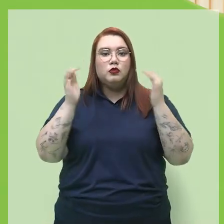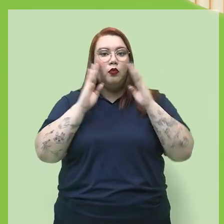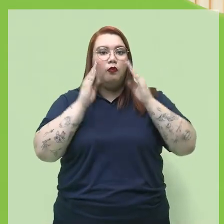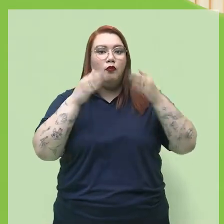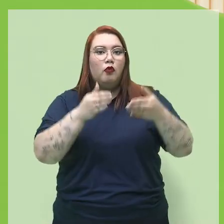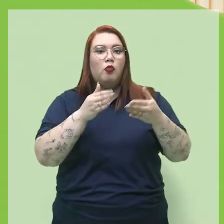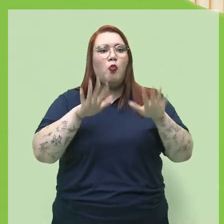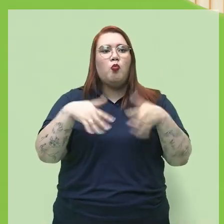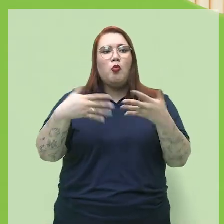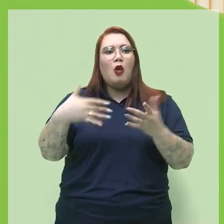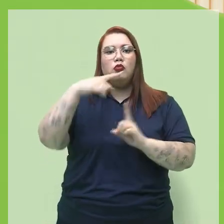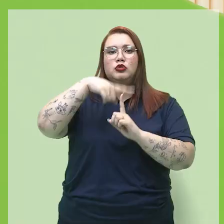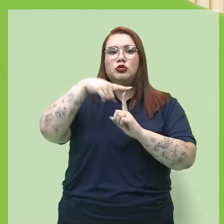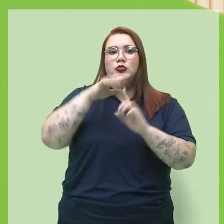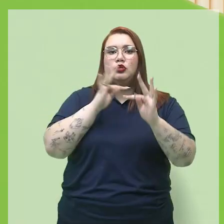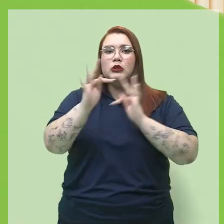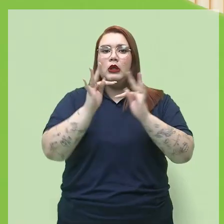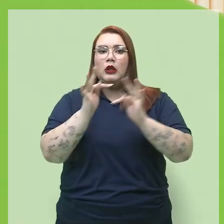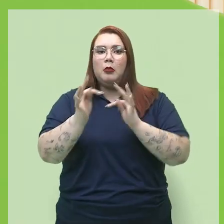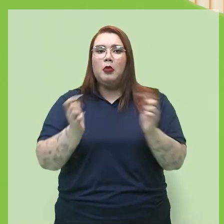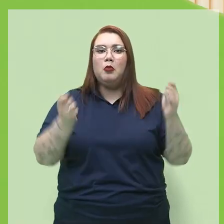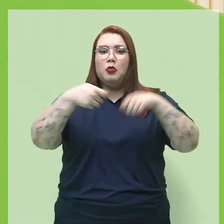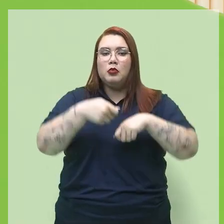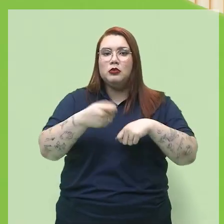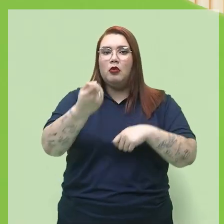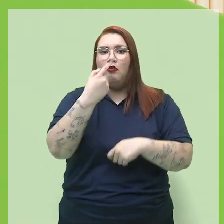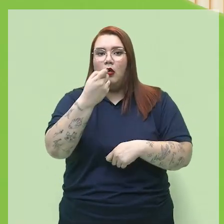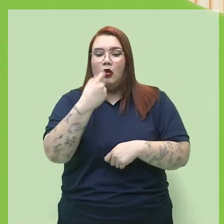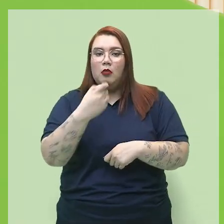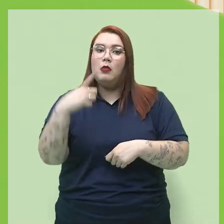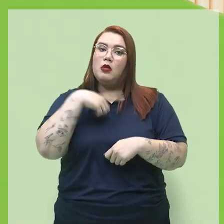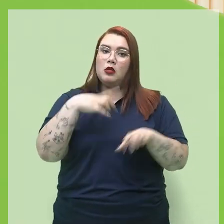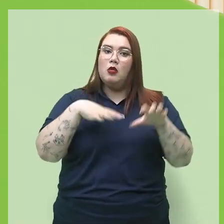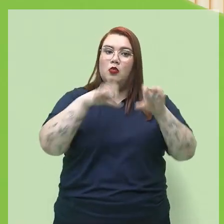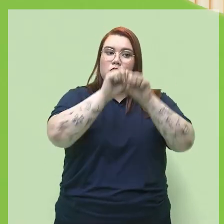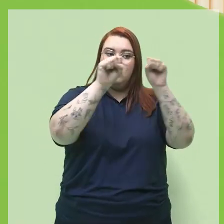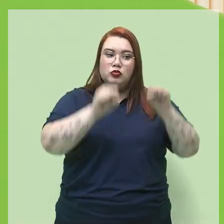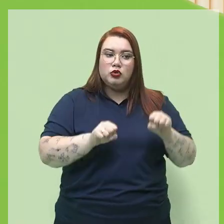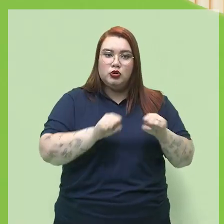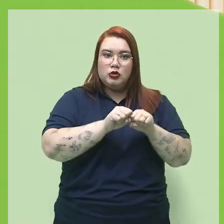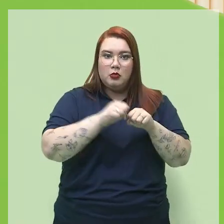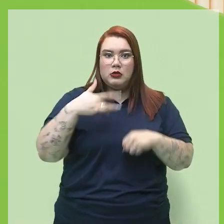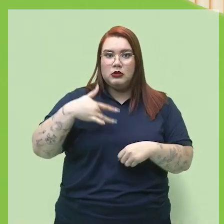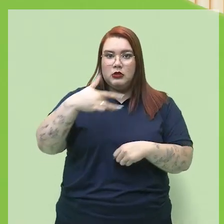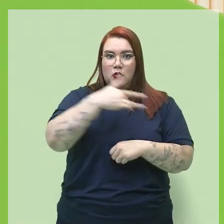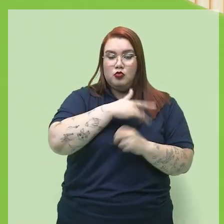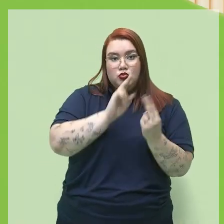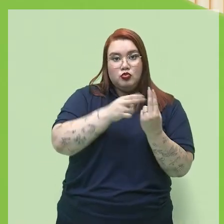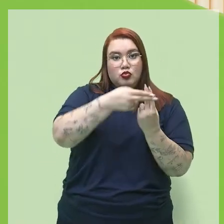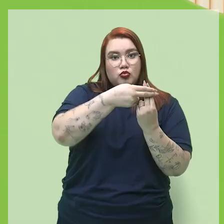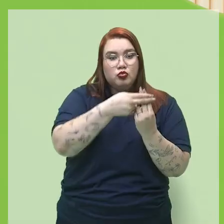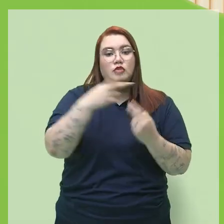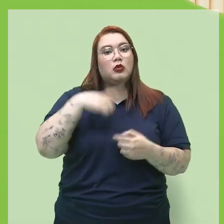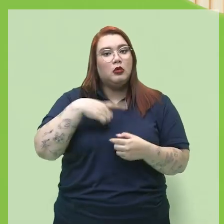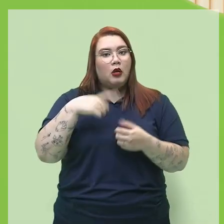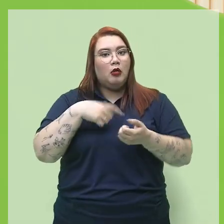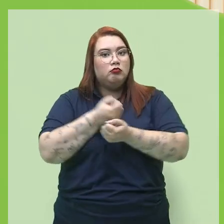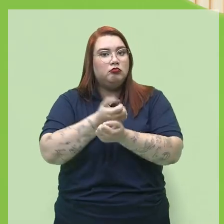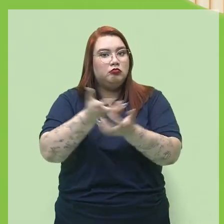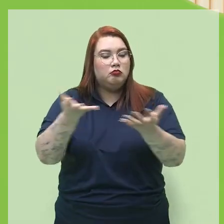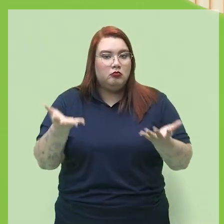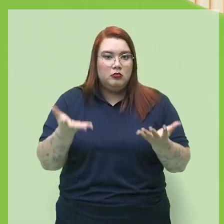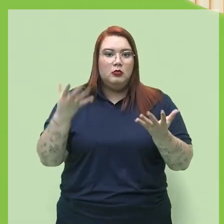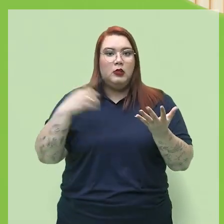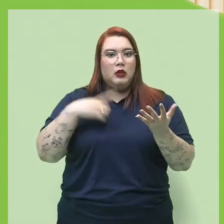medicamentos que, inclusive, são ali oferecidos pelo sistema de saúde, pelo SUS. E aí existe uma diferença